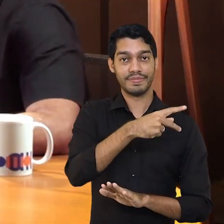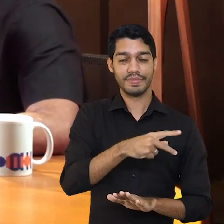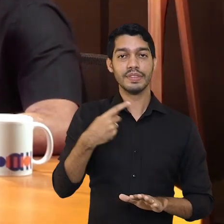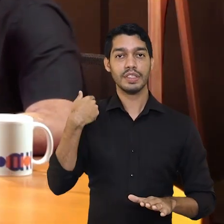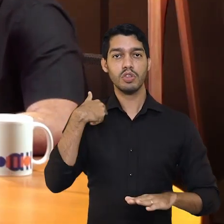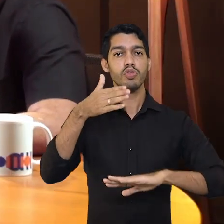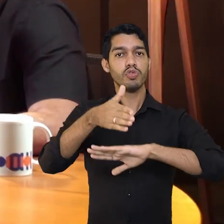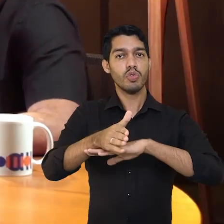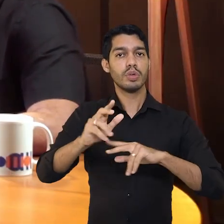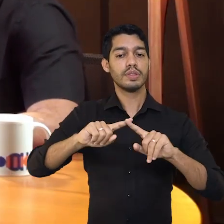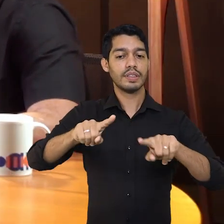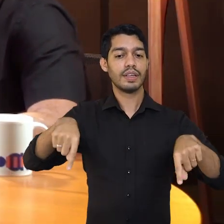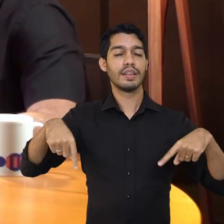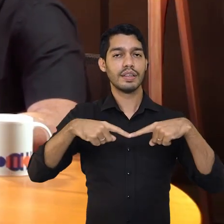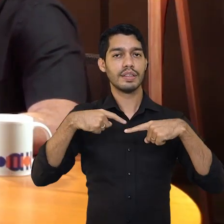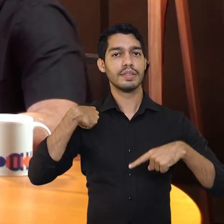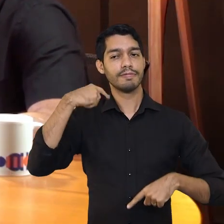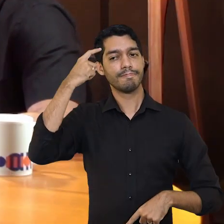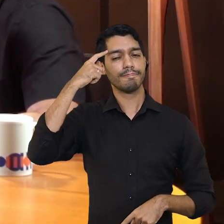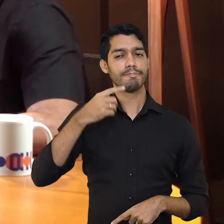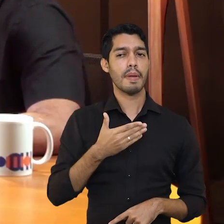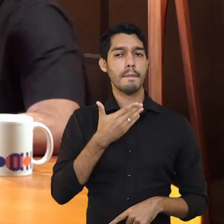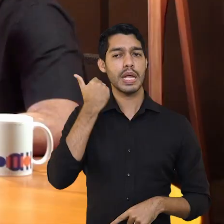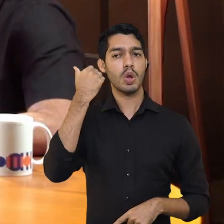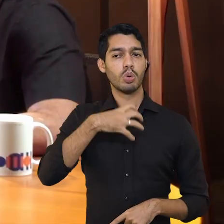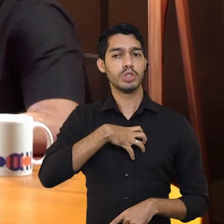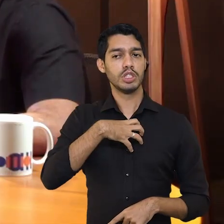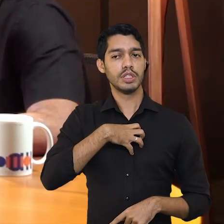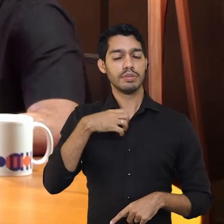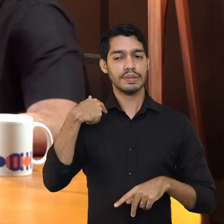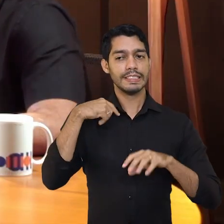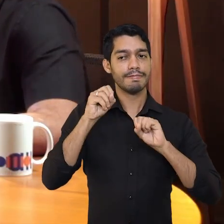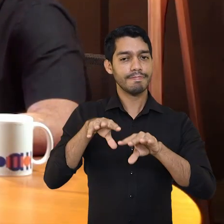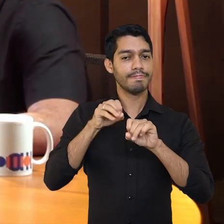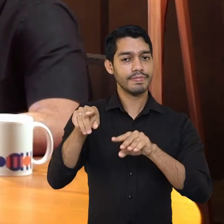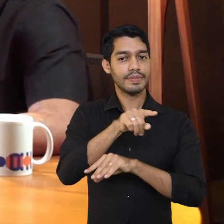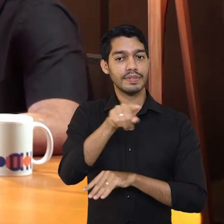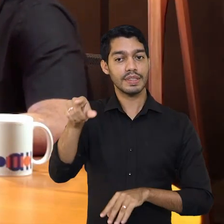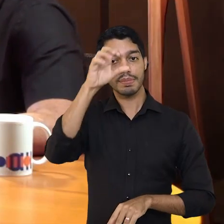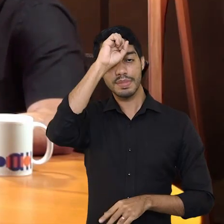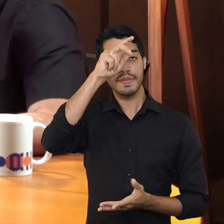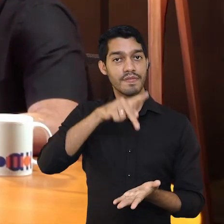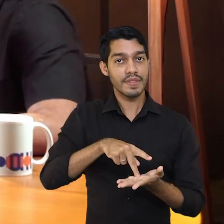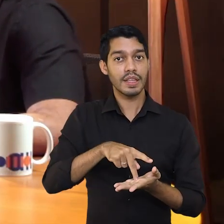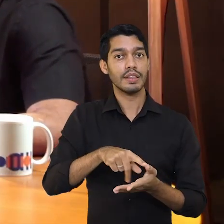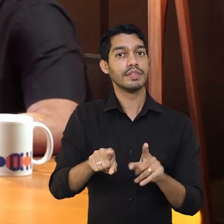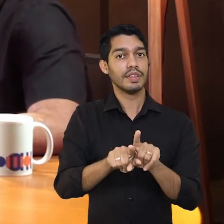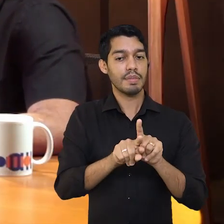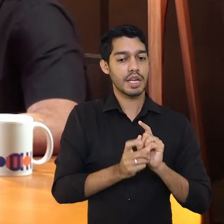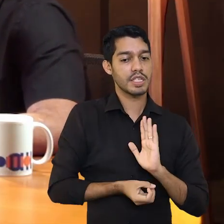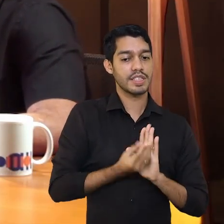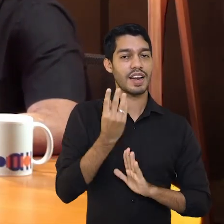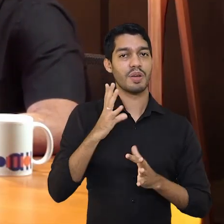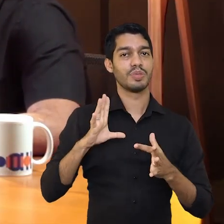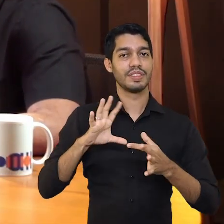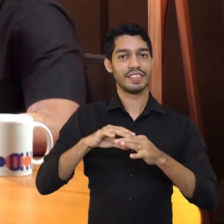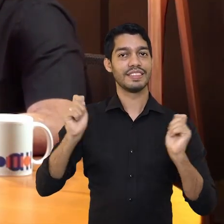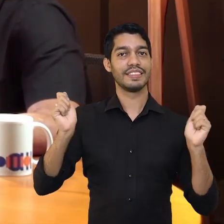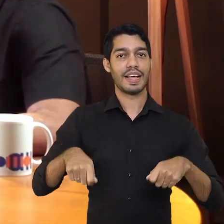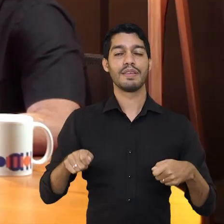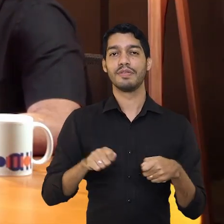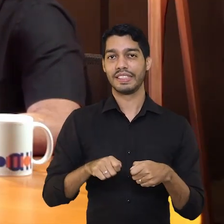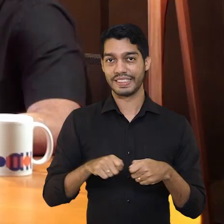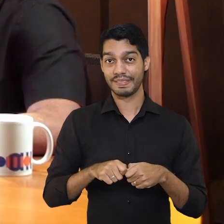Eu vou para minha sala e fico pensando: qual é a melhor maneira que os meus alunos podem aprender isso que eles precisam aprender? E criar um contexto favorável para que